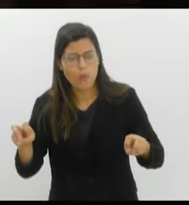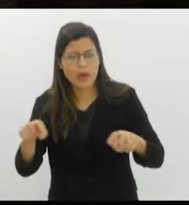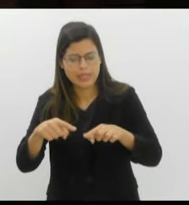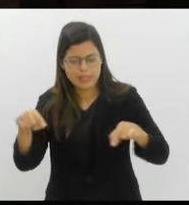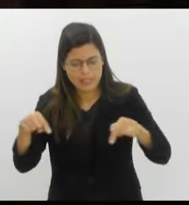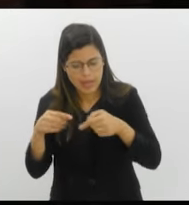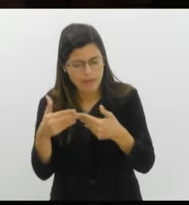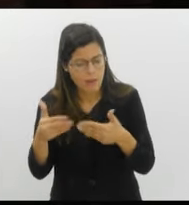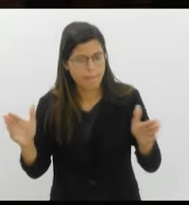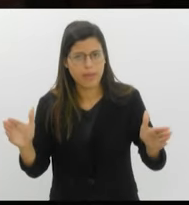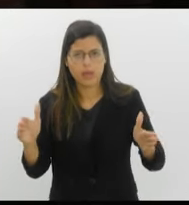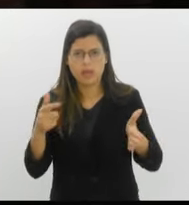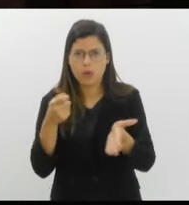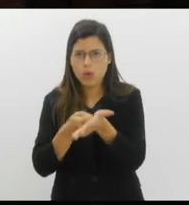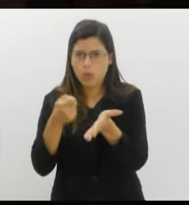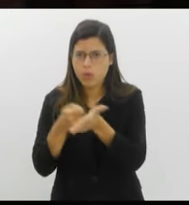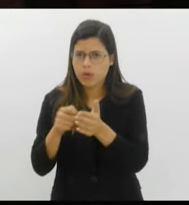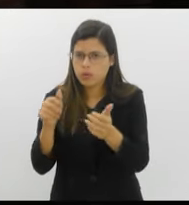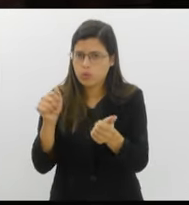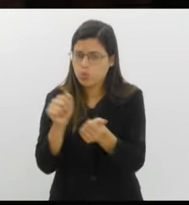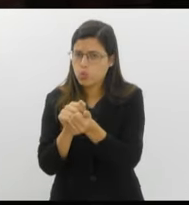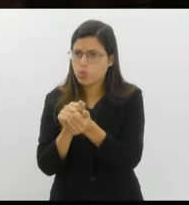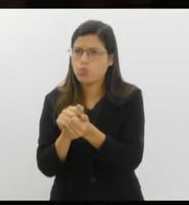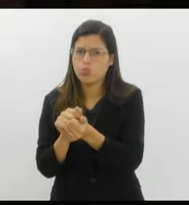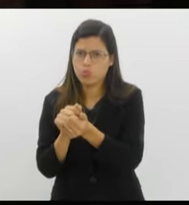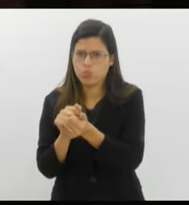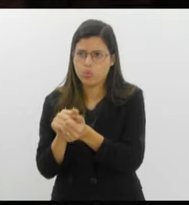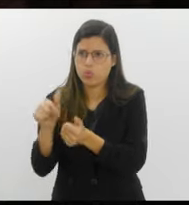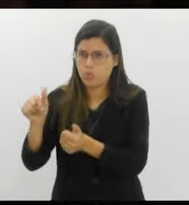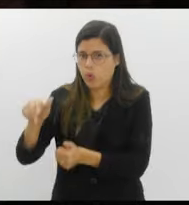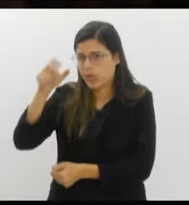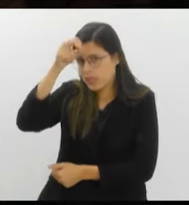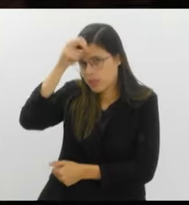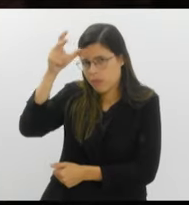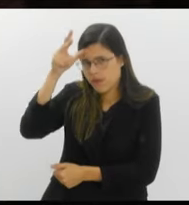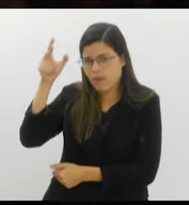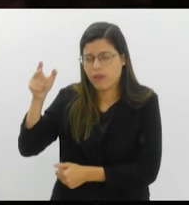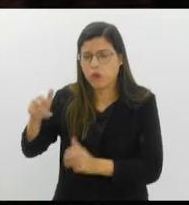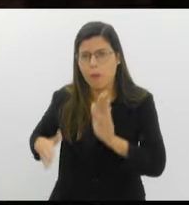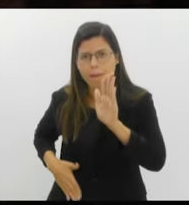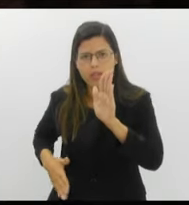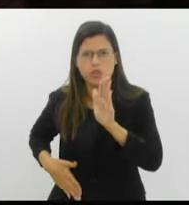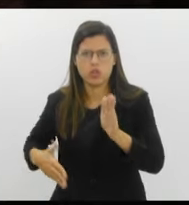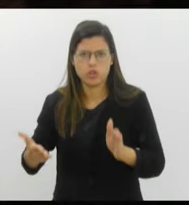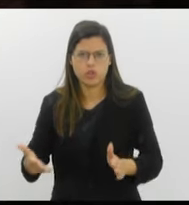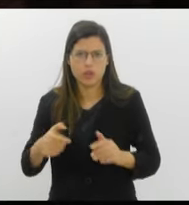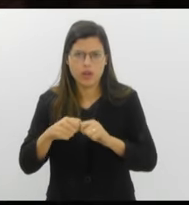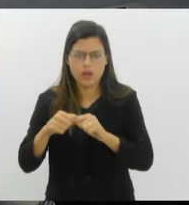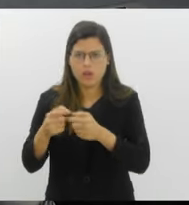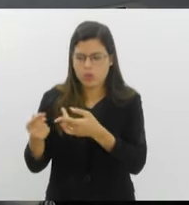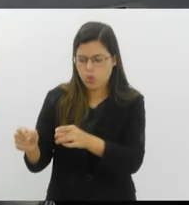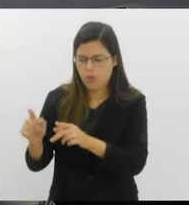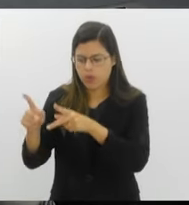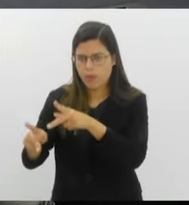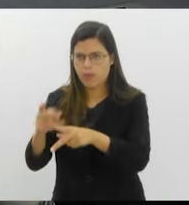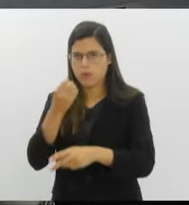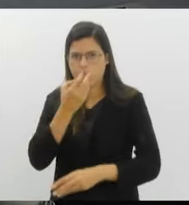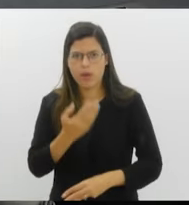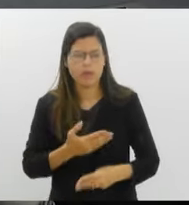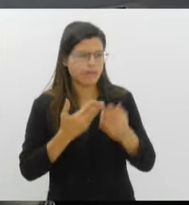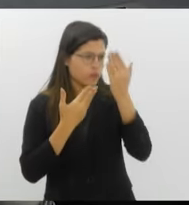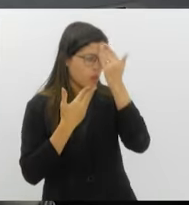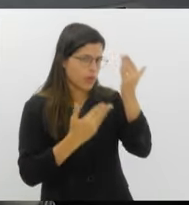juntos desse bandido do Eduardo Paes, essa sacanagem que ele faz com a população do bem. Sem mais, presidente. Muito obrigado,